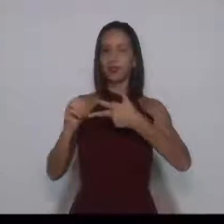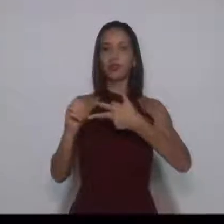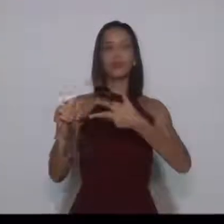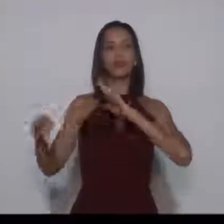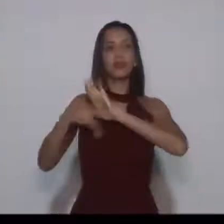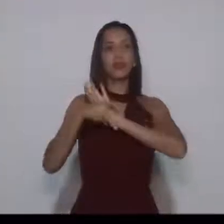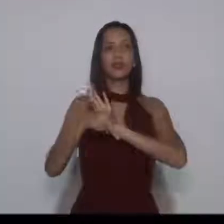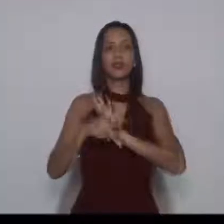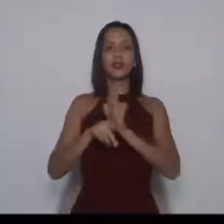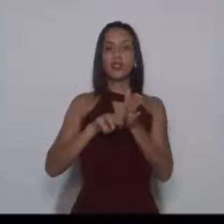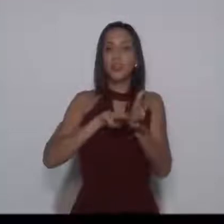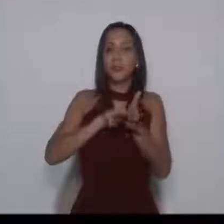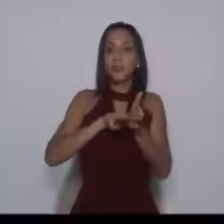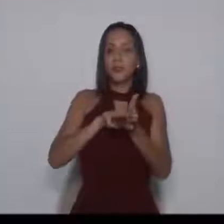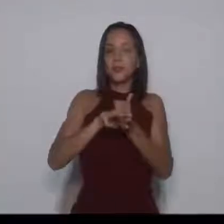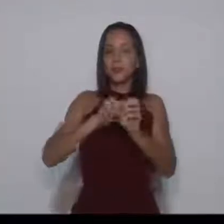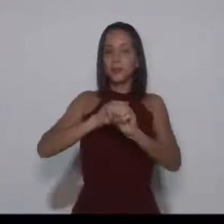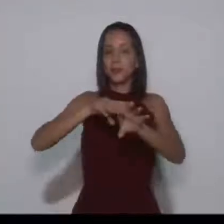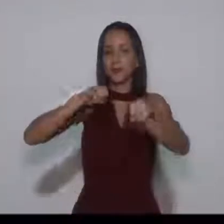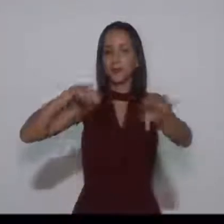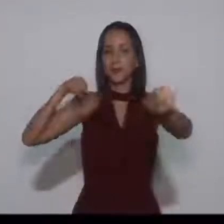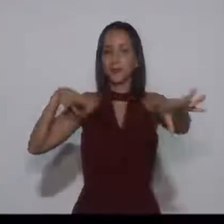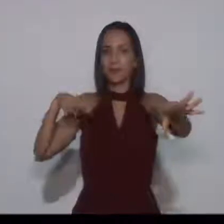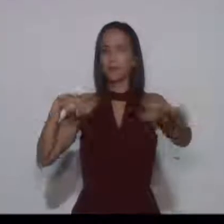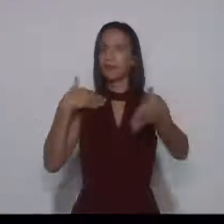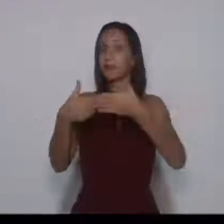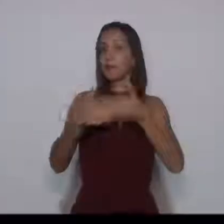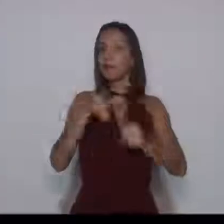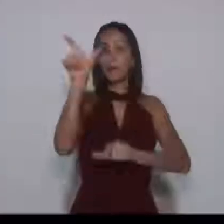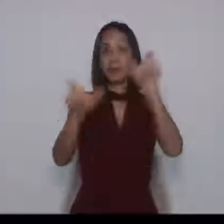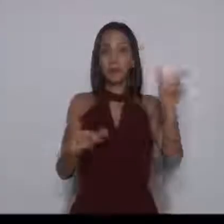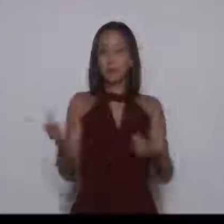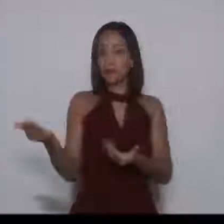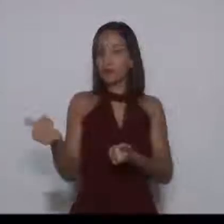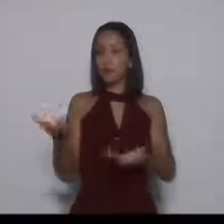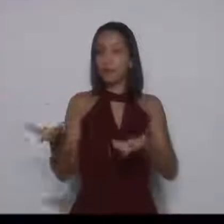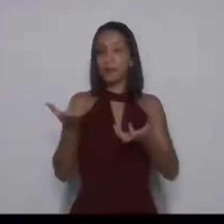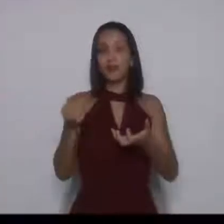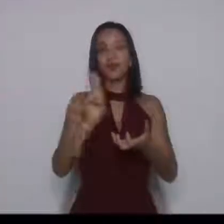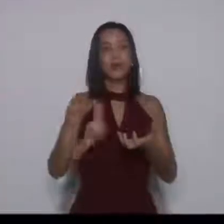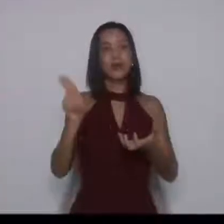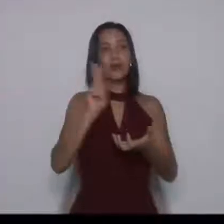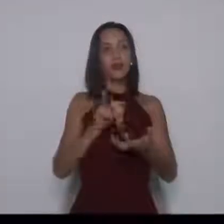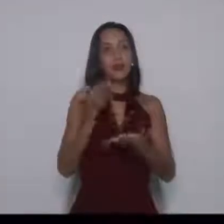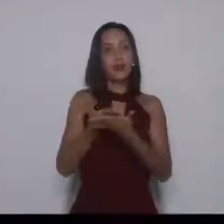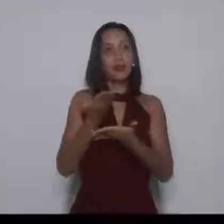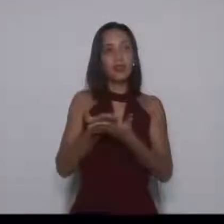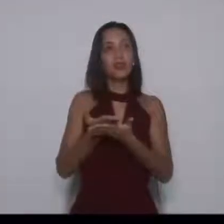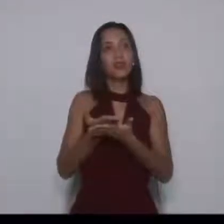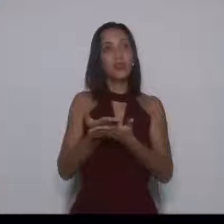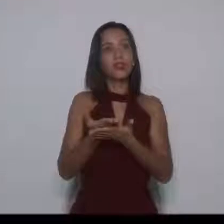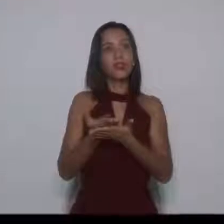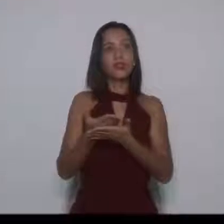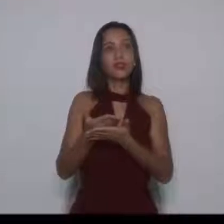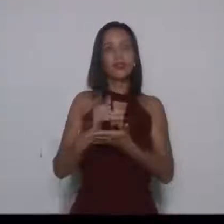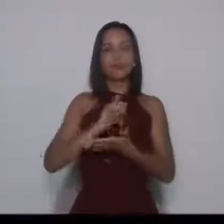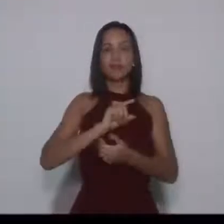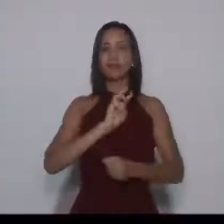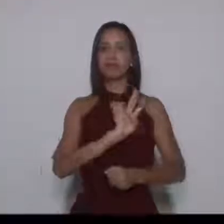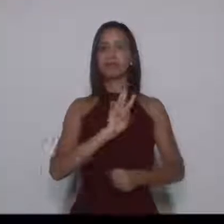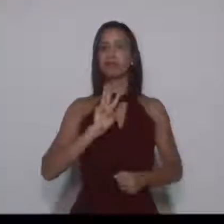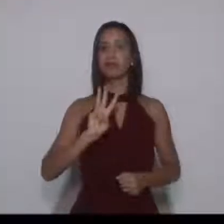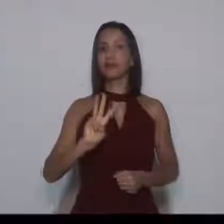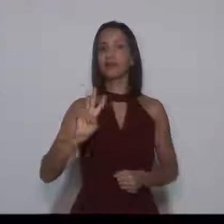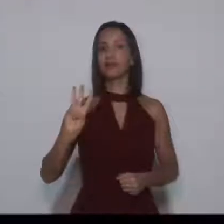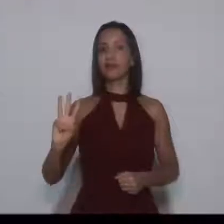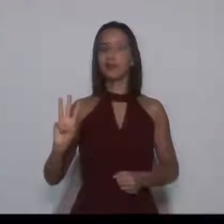pelo método EAD, né, ensino à distância. Então, qualquer jovem que for se preparar e quiser utilizar as aulas, o endereço é